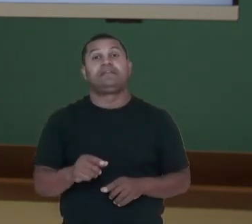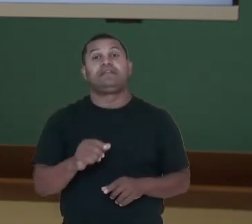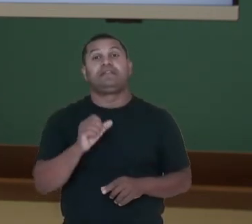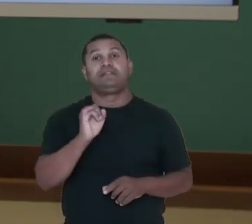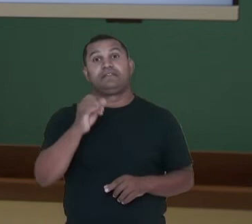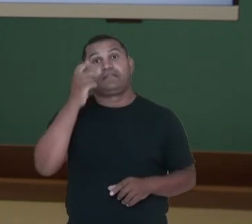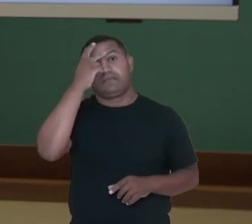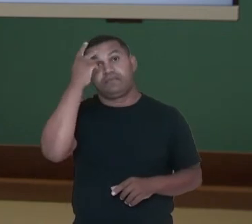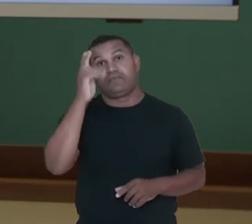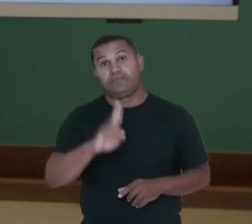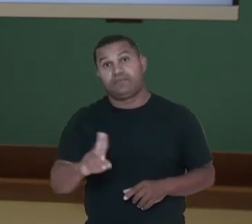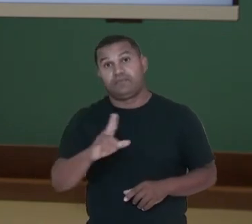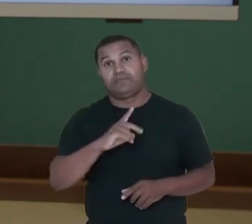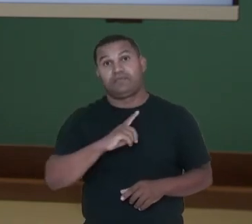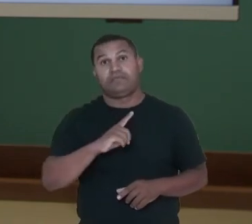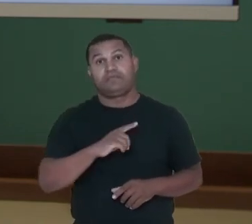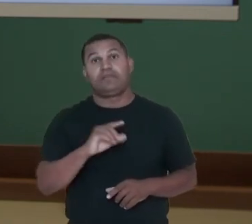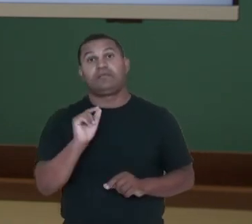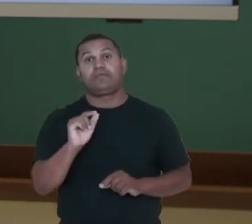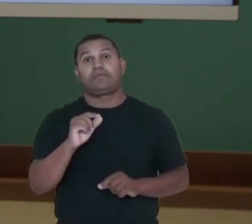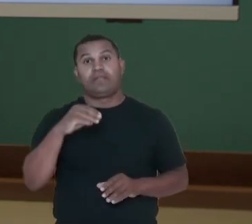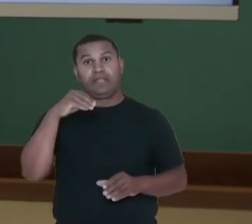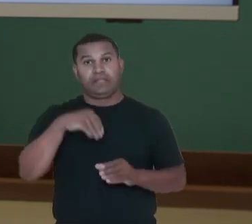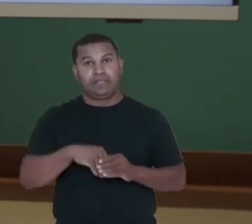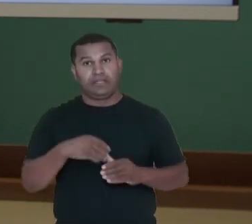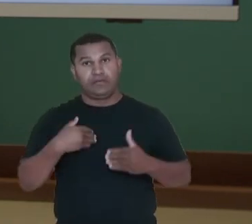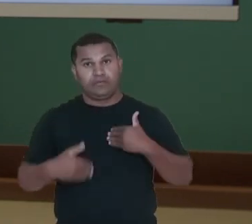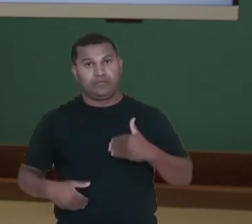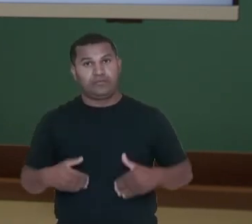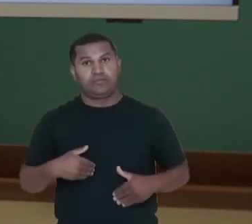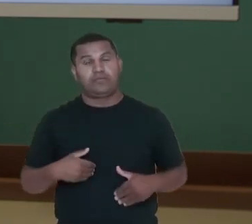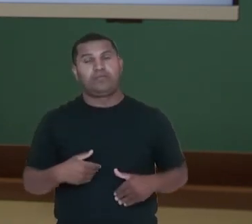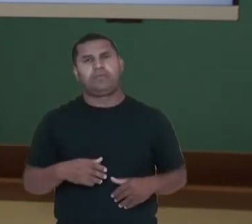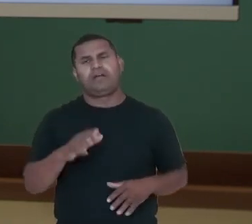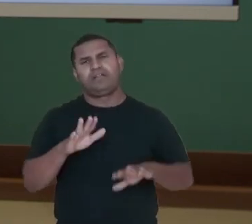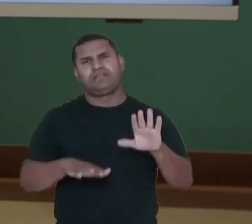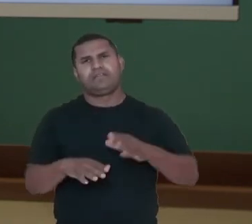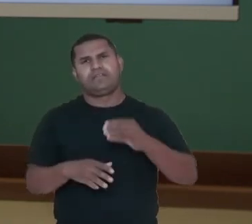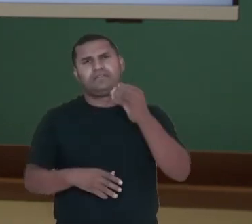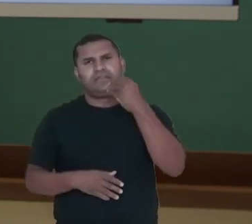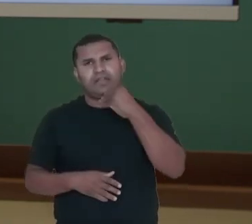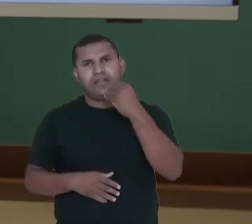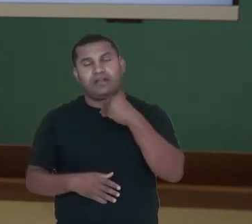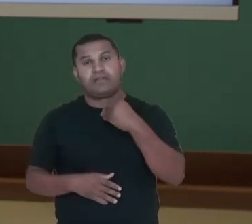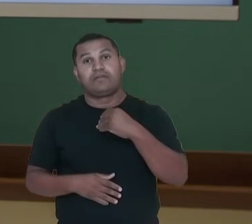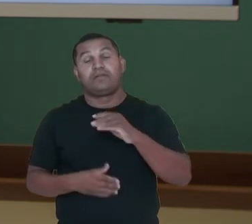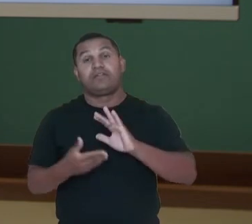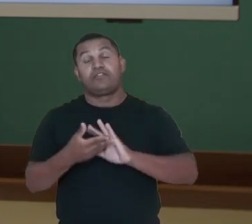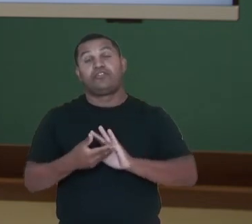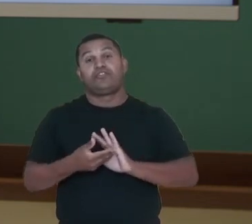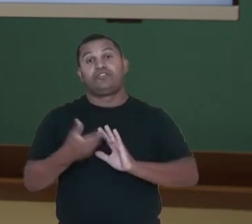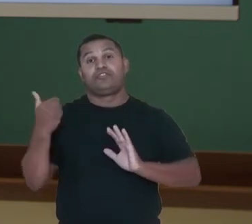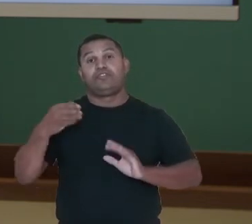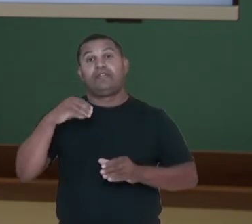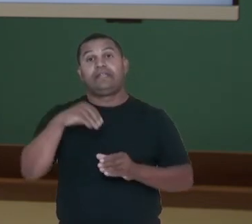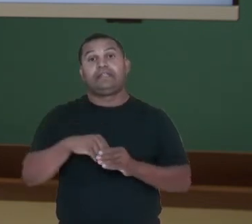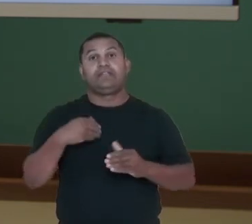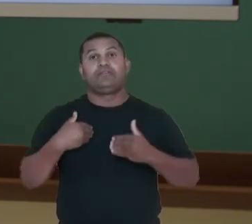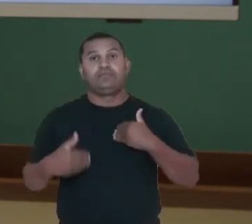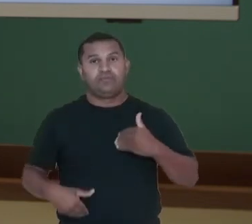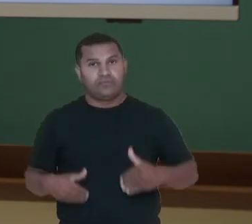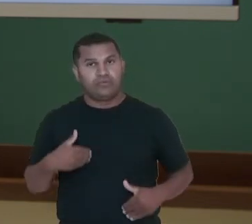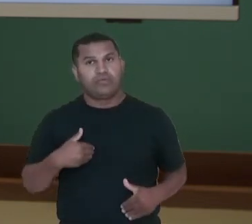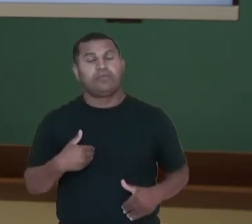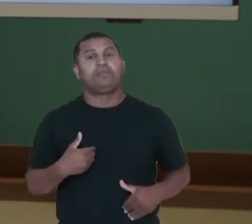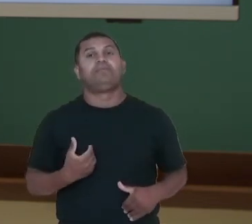morto, ou enfraquecido, né? Ou só um pedacinho dele, e é colocado dentro do teu corpo. O teu corpo, ele